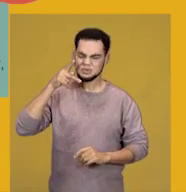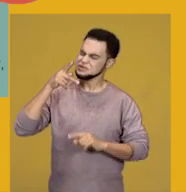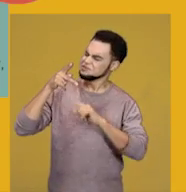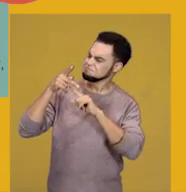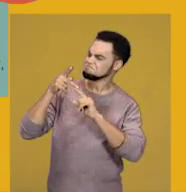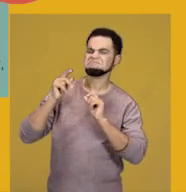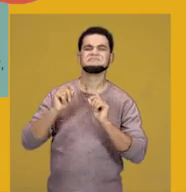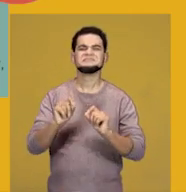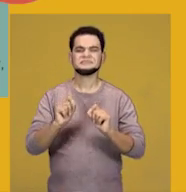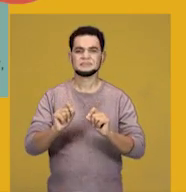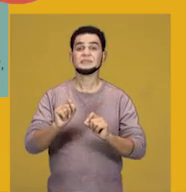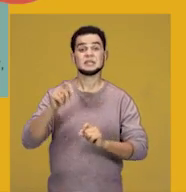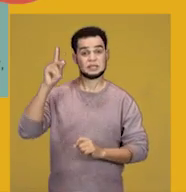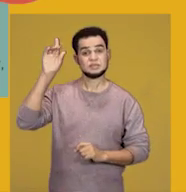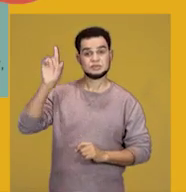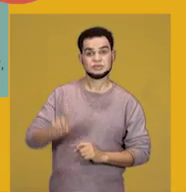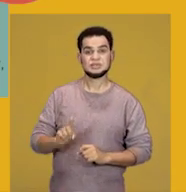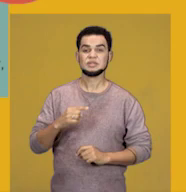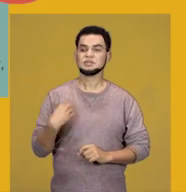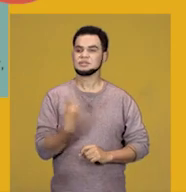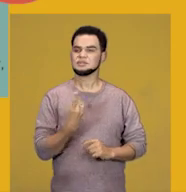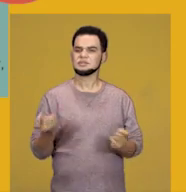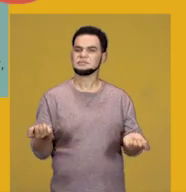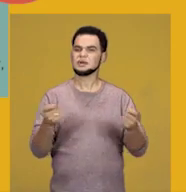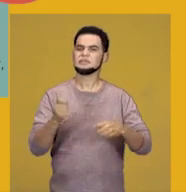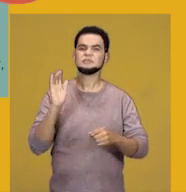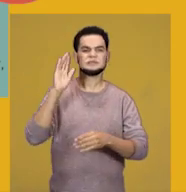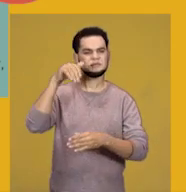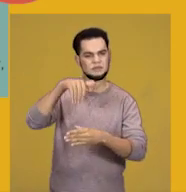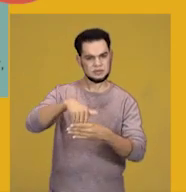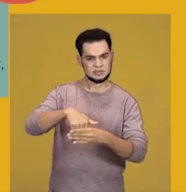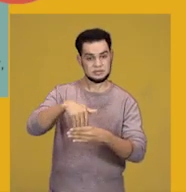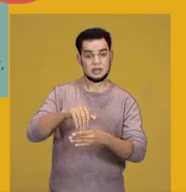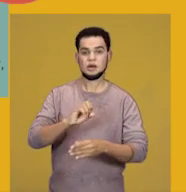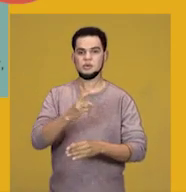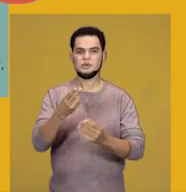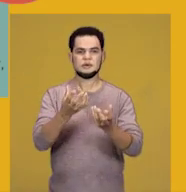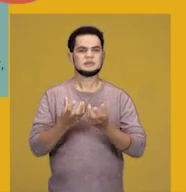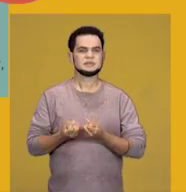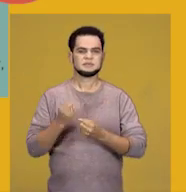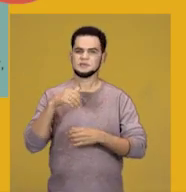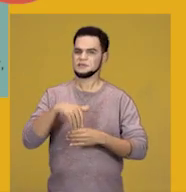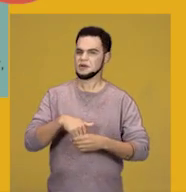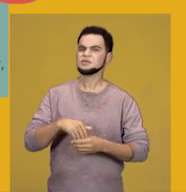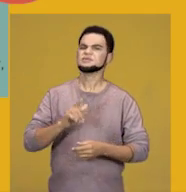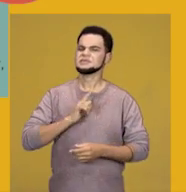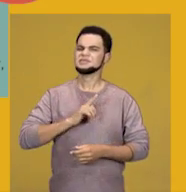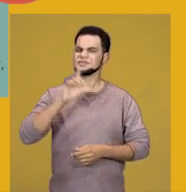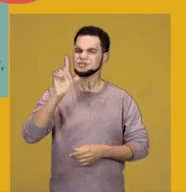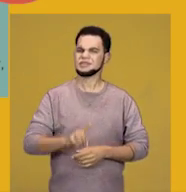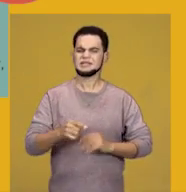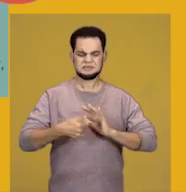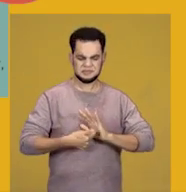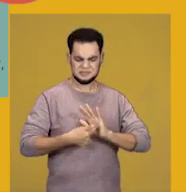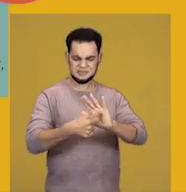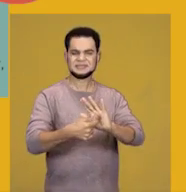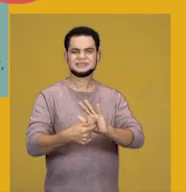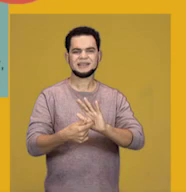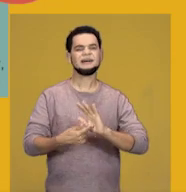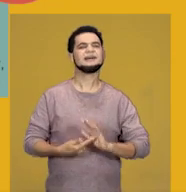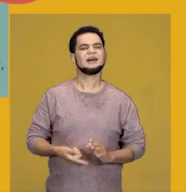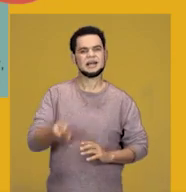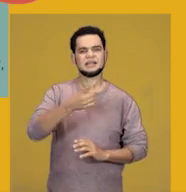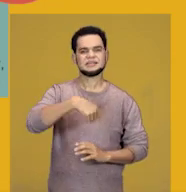que fazem com que a gente possa, por exemplo, votar e ser votado. A gente tem direito de se manifestar, de expressar nosso